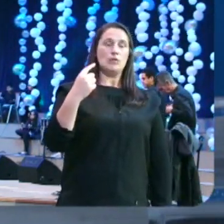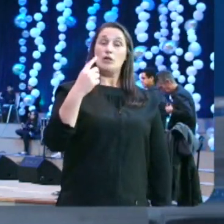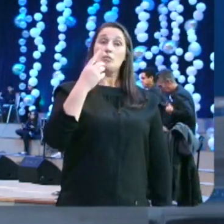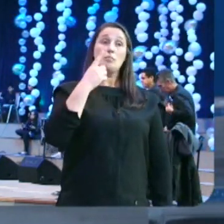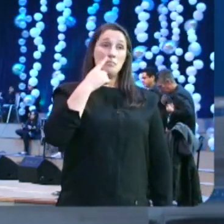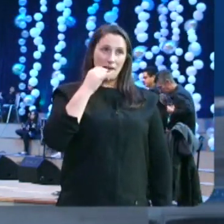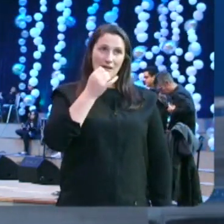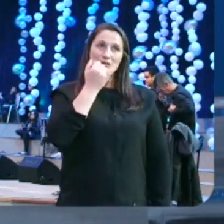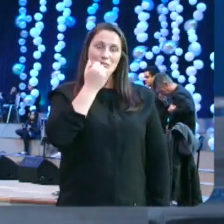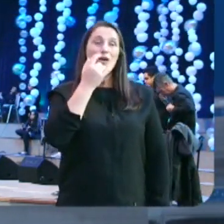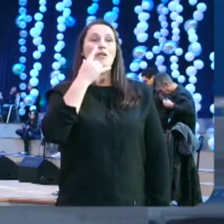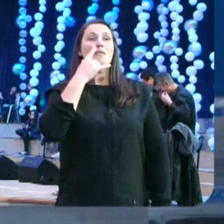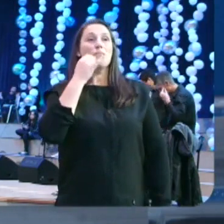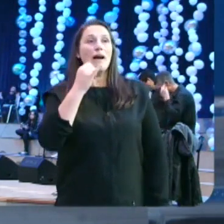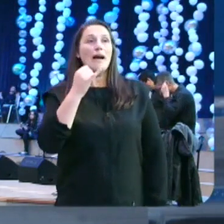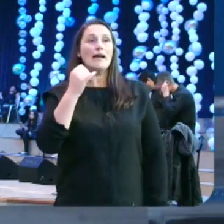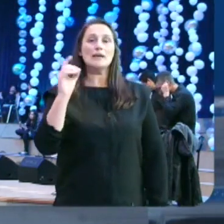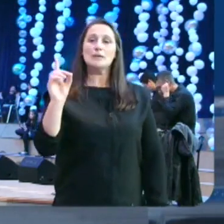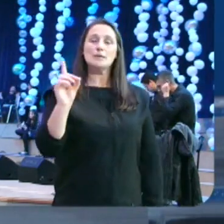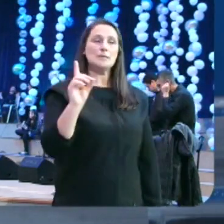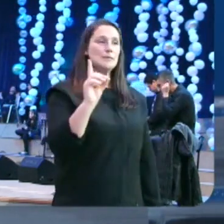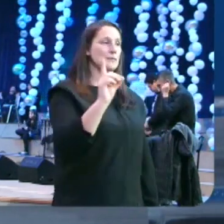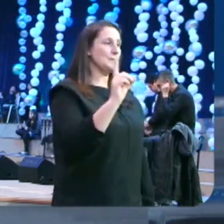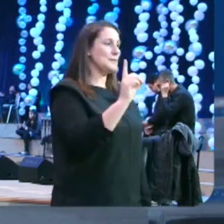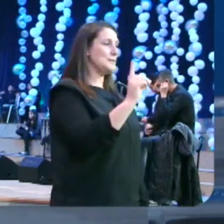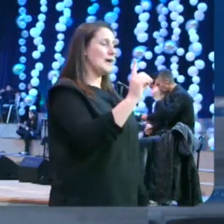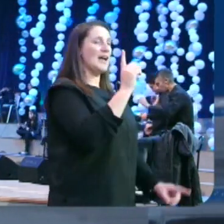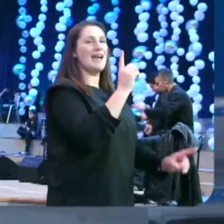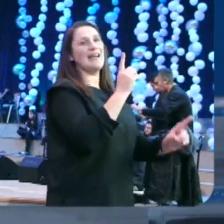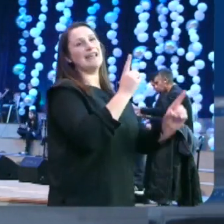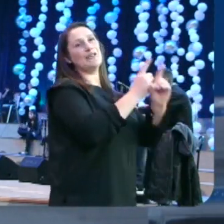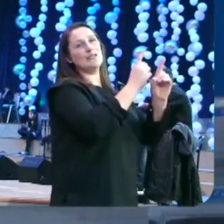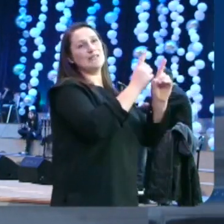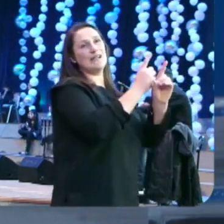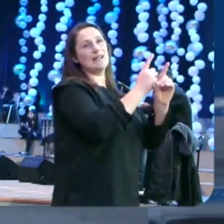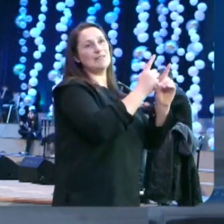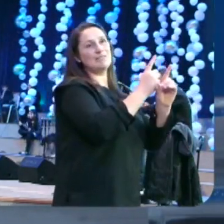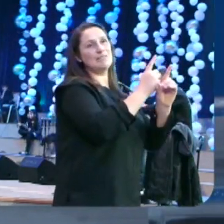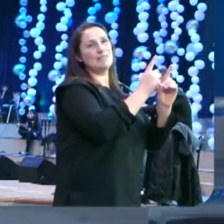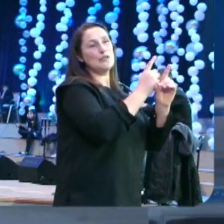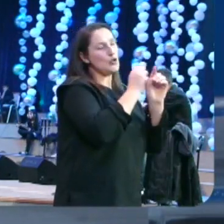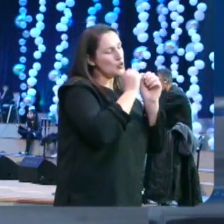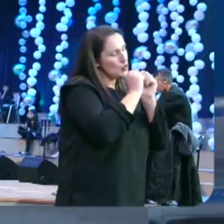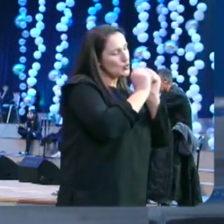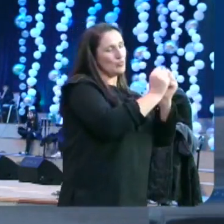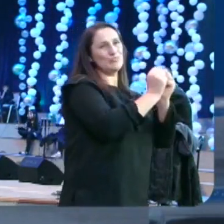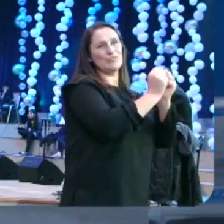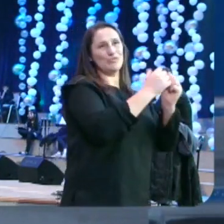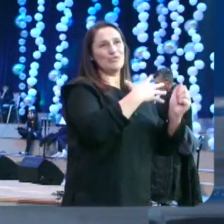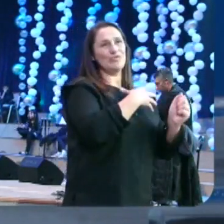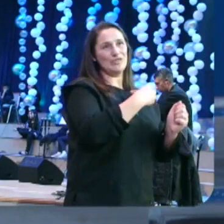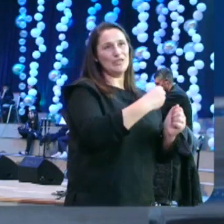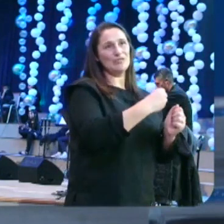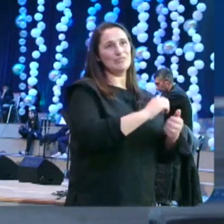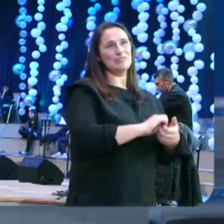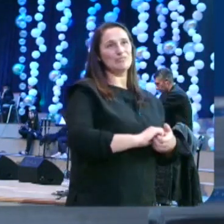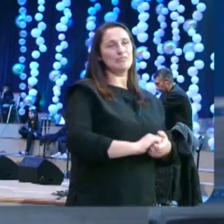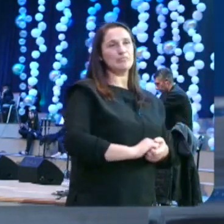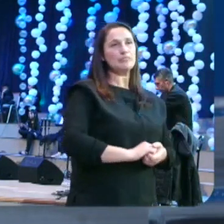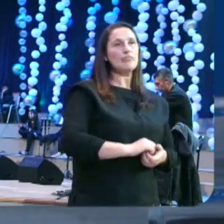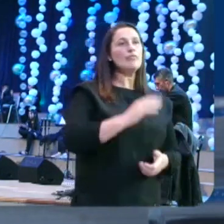para poder ministrar naquele que não queria participar. E quando eu penso na história